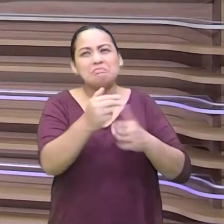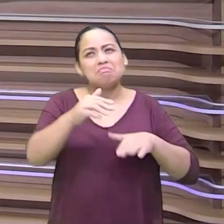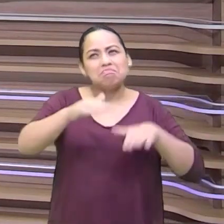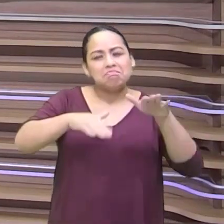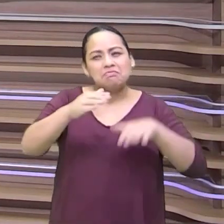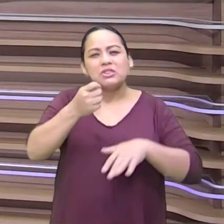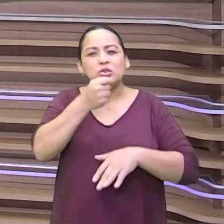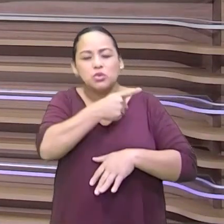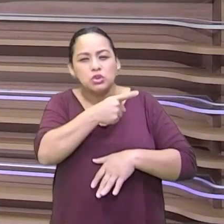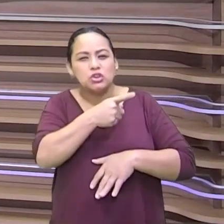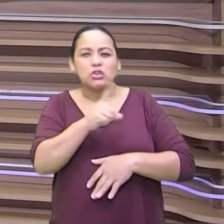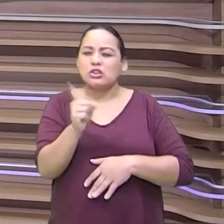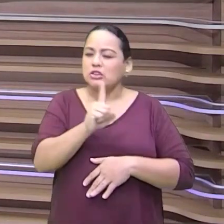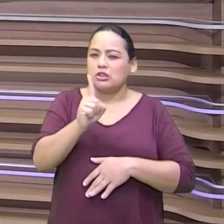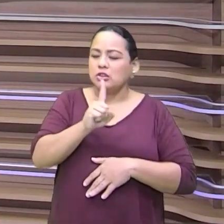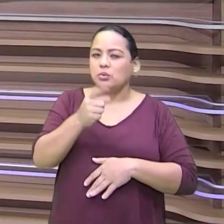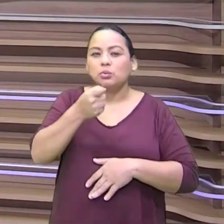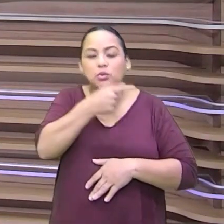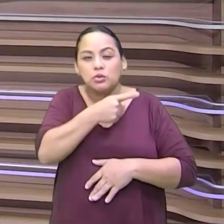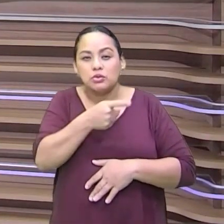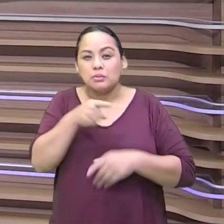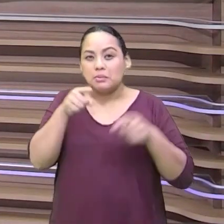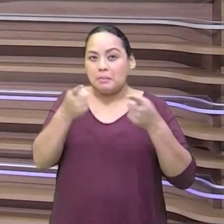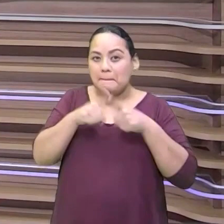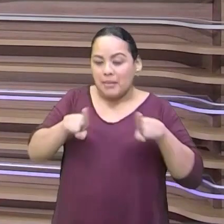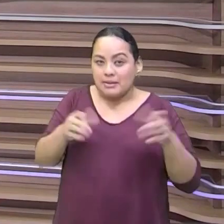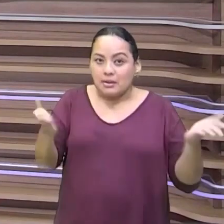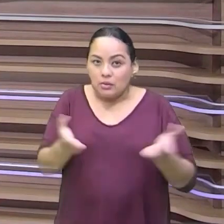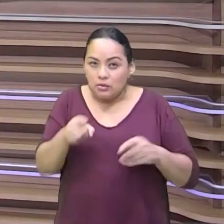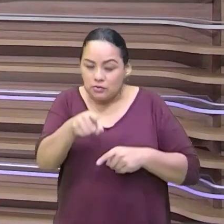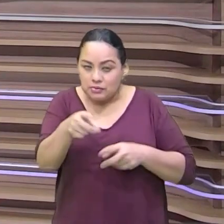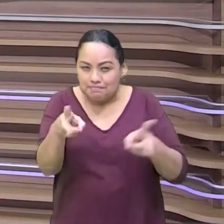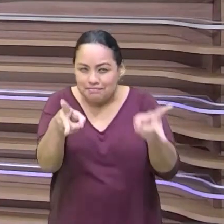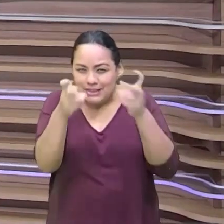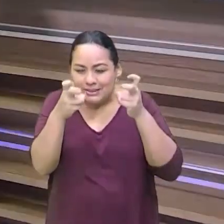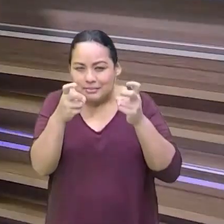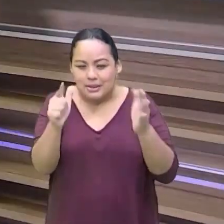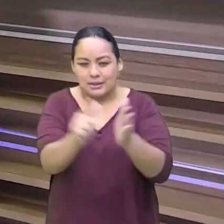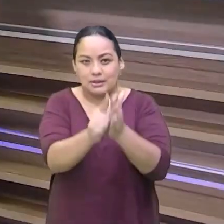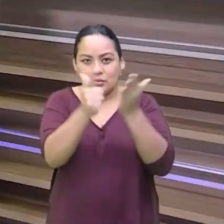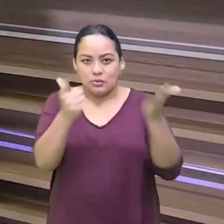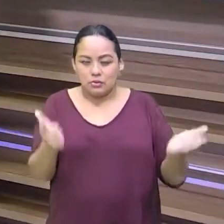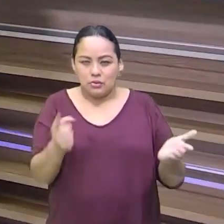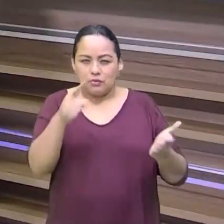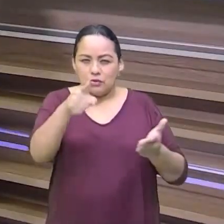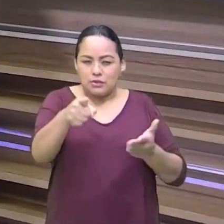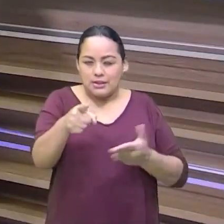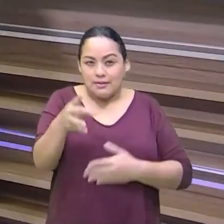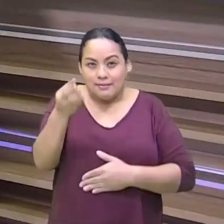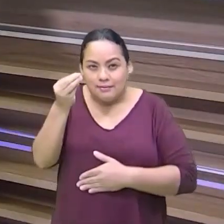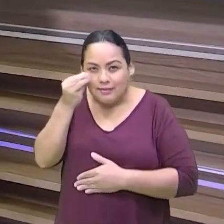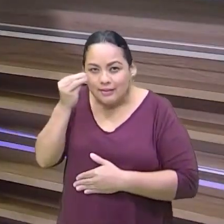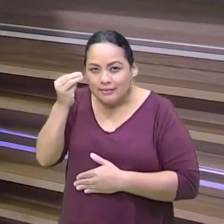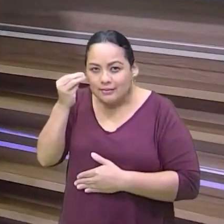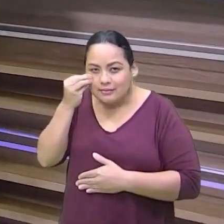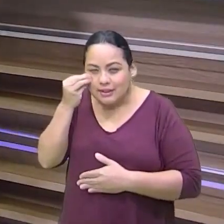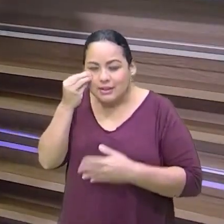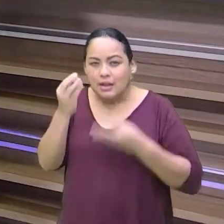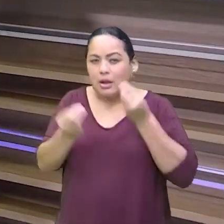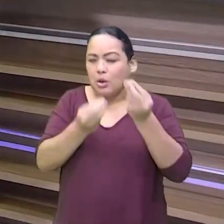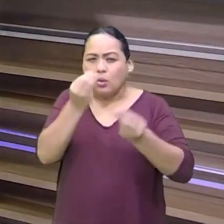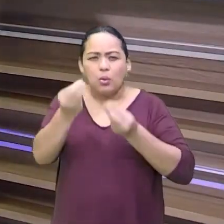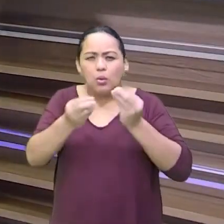ou não. O que, que eu quero que vocês percebam a partir de agora? Que no jornal você vai verificar